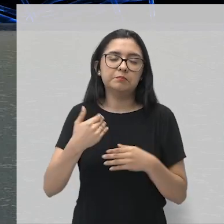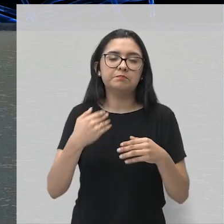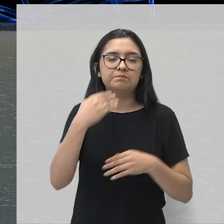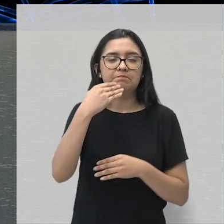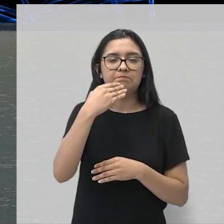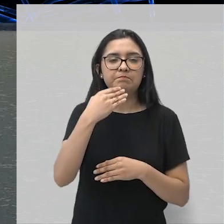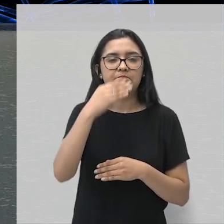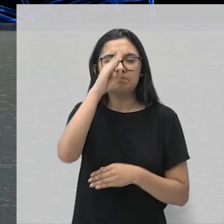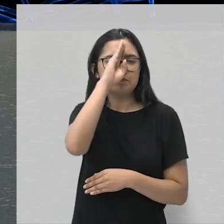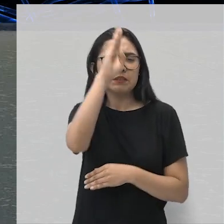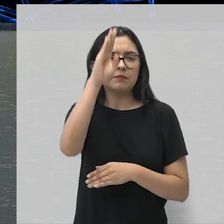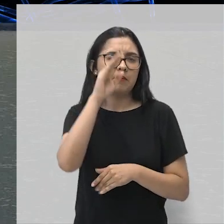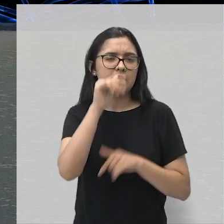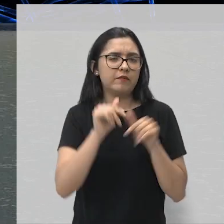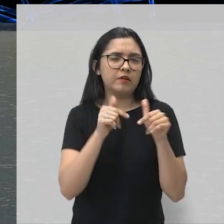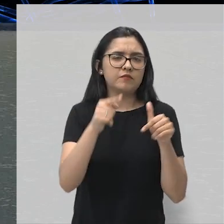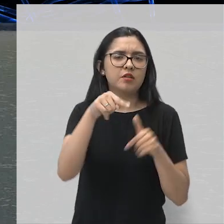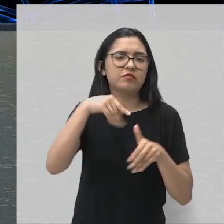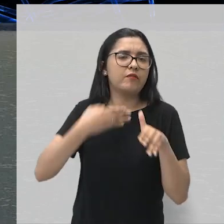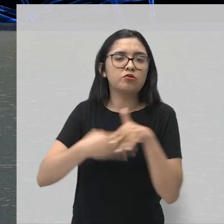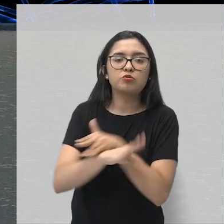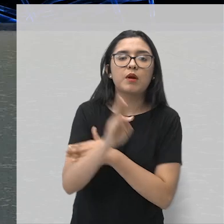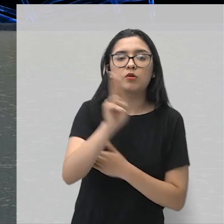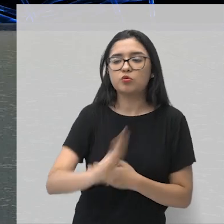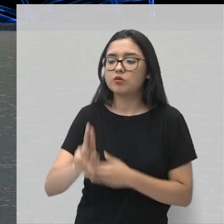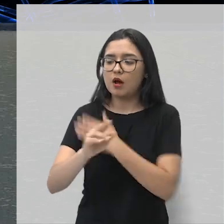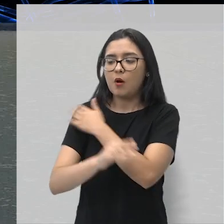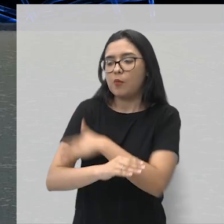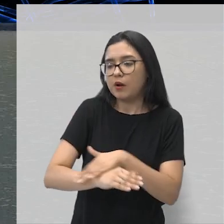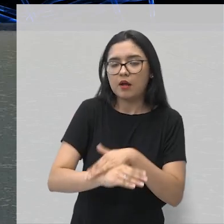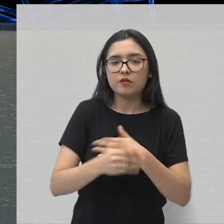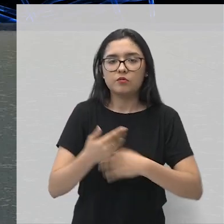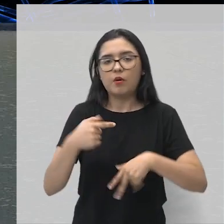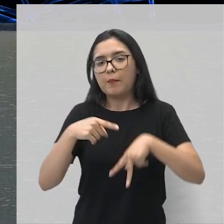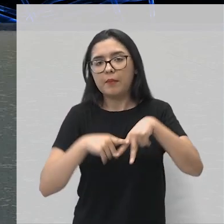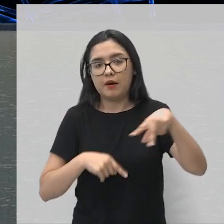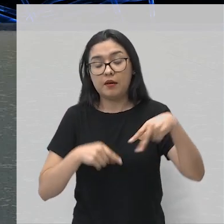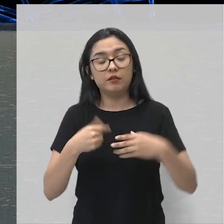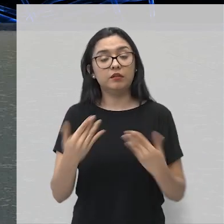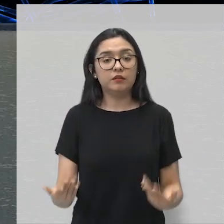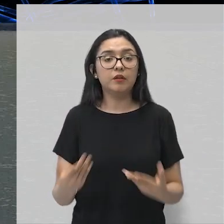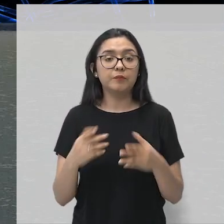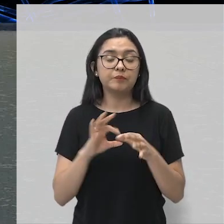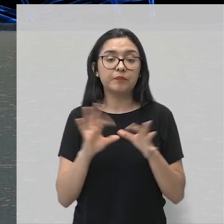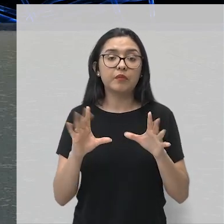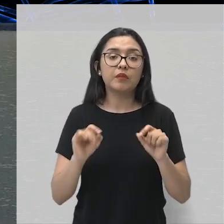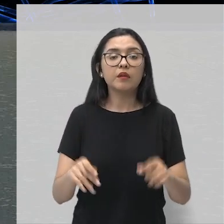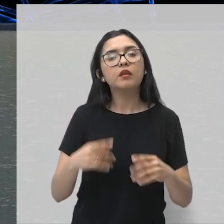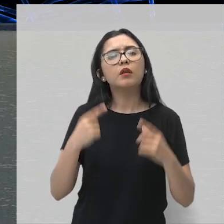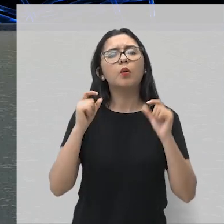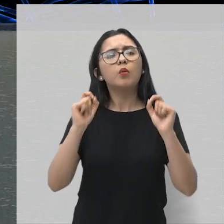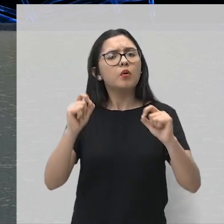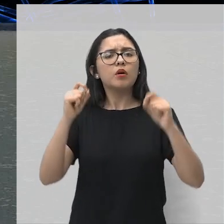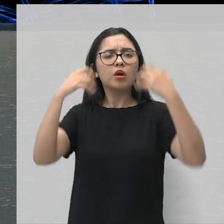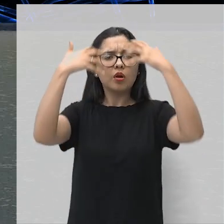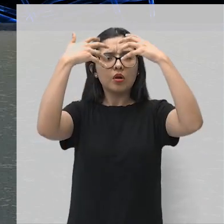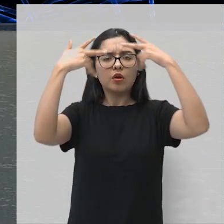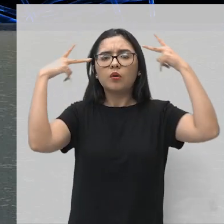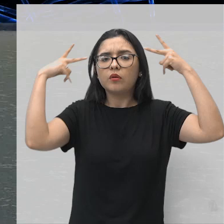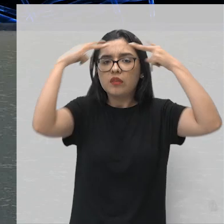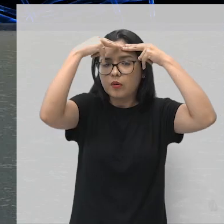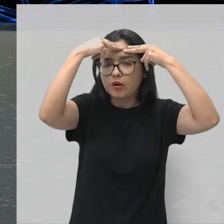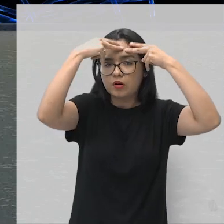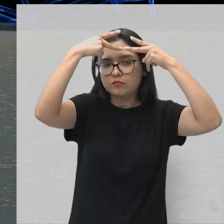que você não estava acostumada a utilizar esse outro membro que está livre. Então, o que vai acontecer? Os neurônios vão fazer